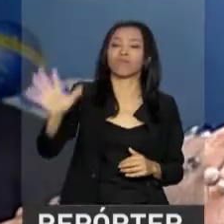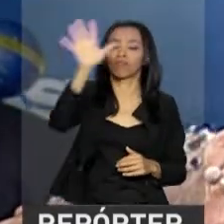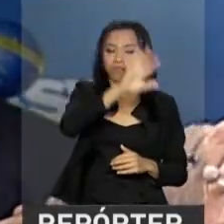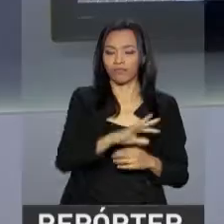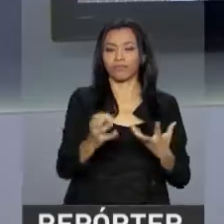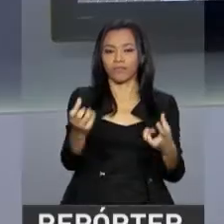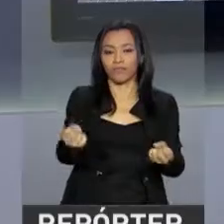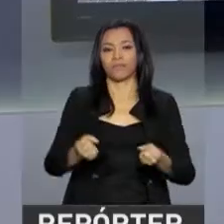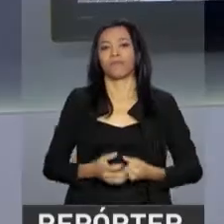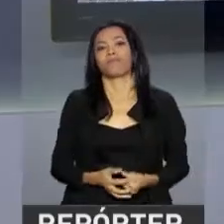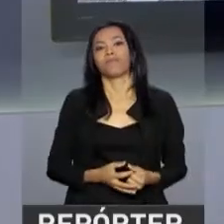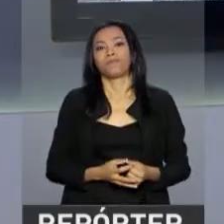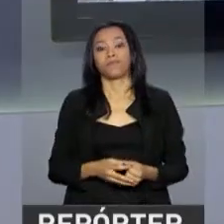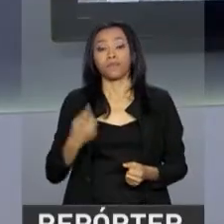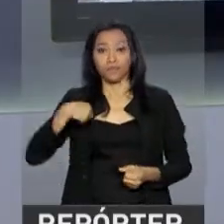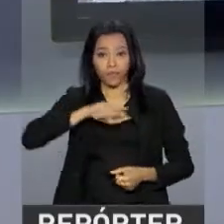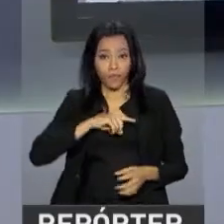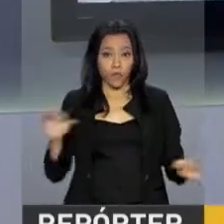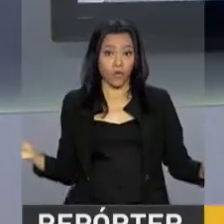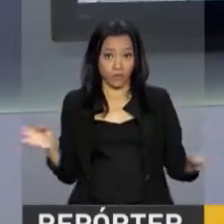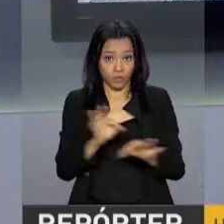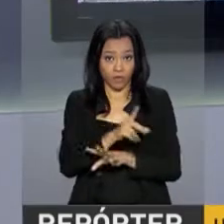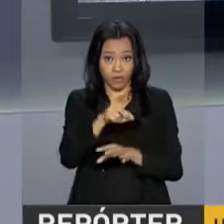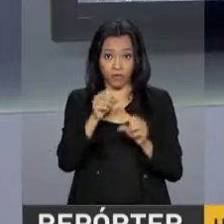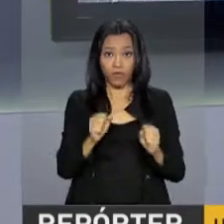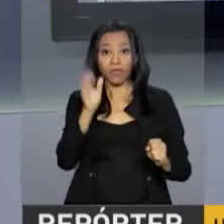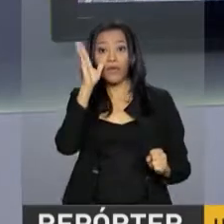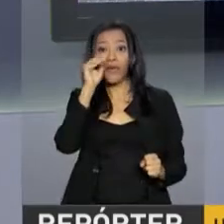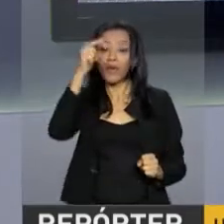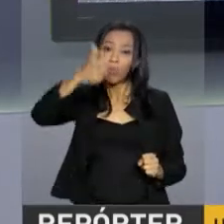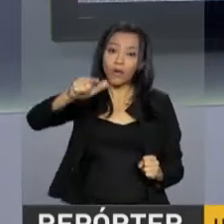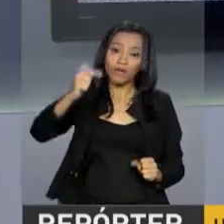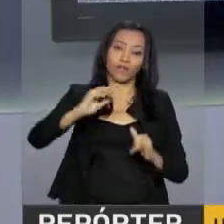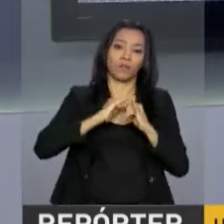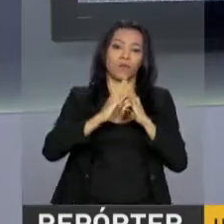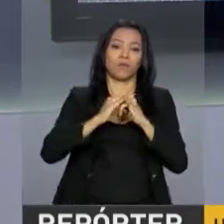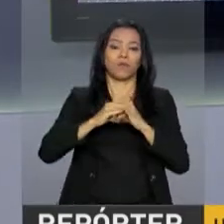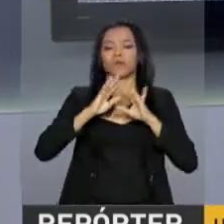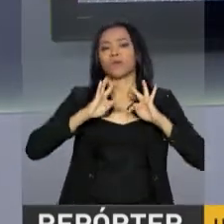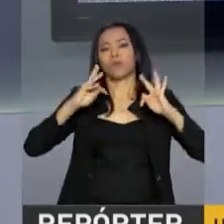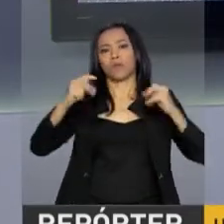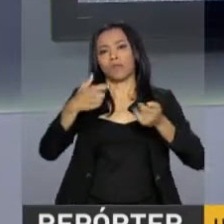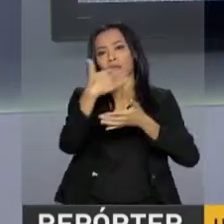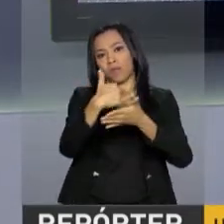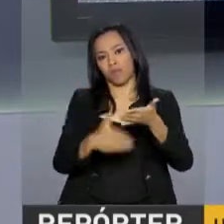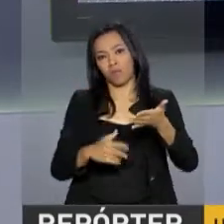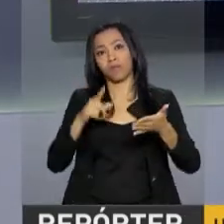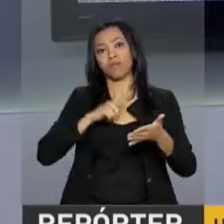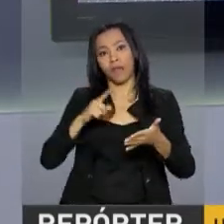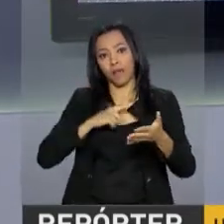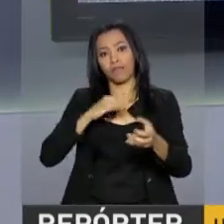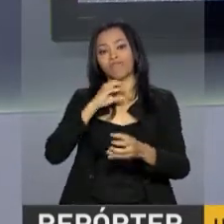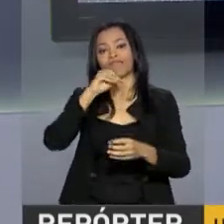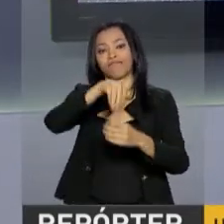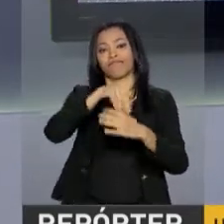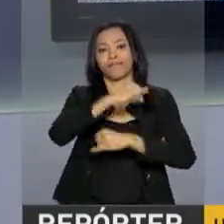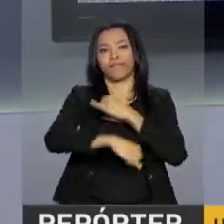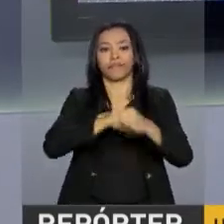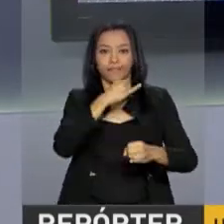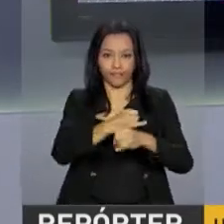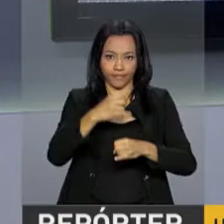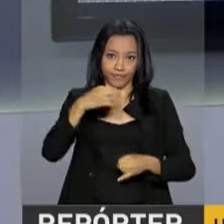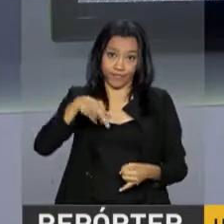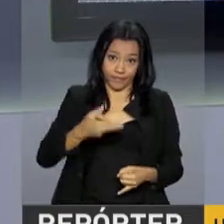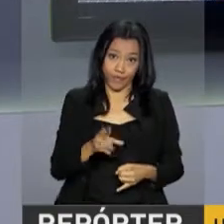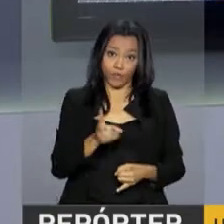brasileira. Nós ficamos por aqui, você pode rever as reportagens no YouTube e toda a nossa programação também está na página da NBR